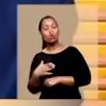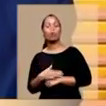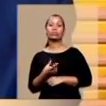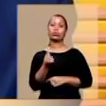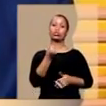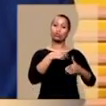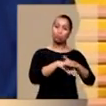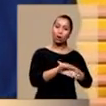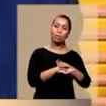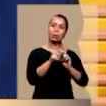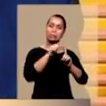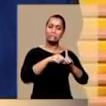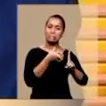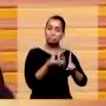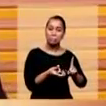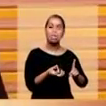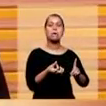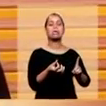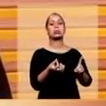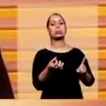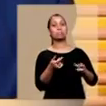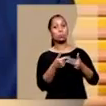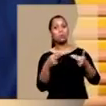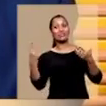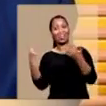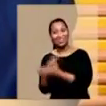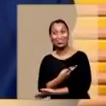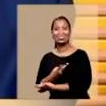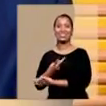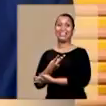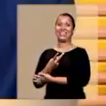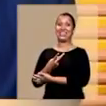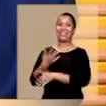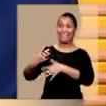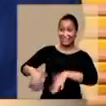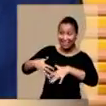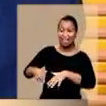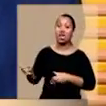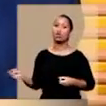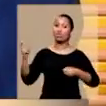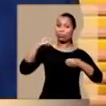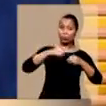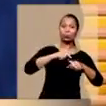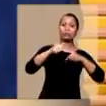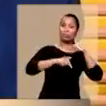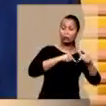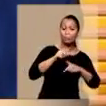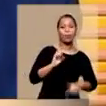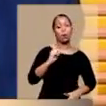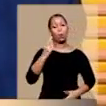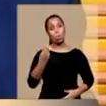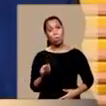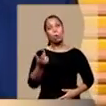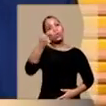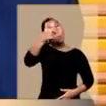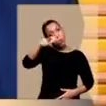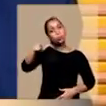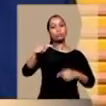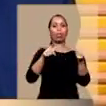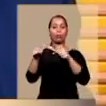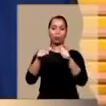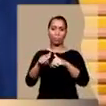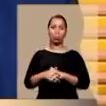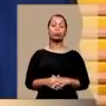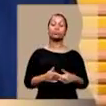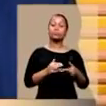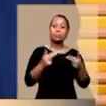aquela reserva também de 6 meses, para que se algo der errado, eu consigo voltar para a área que eu estava ou recolocar em outra parte.